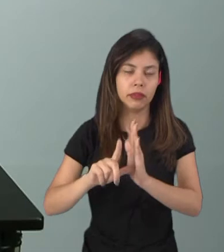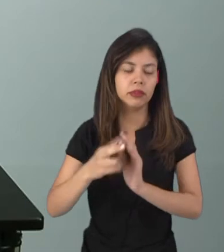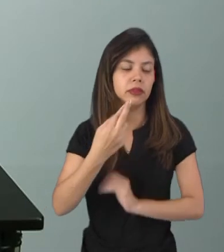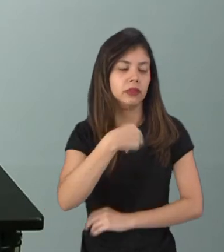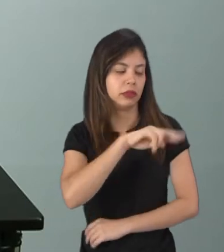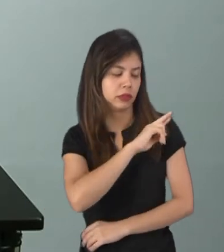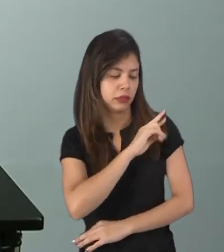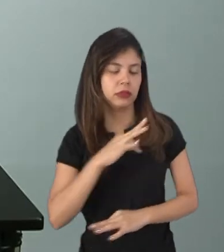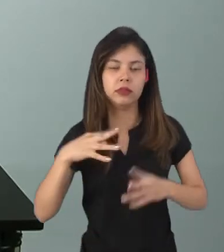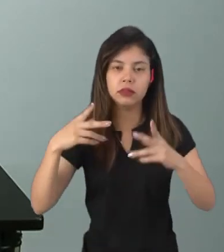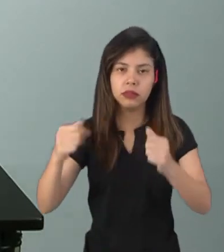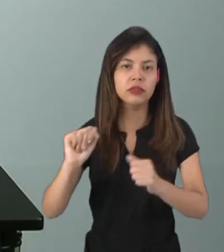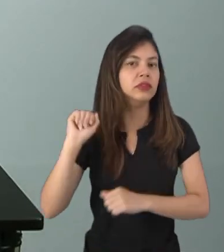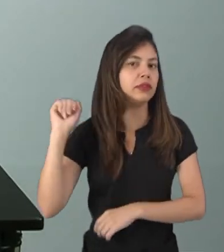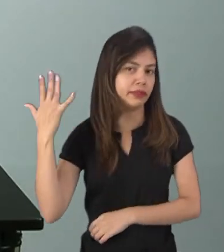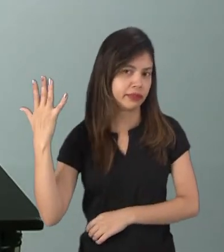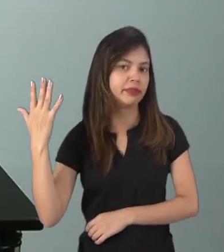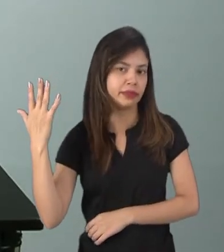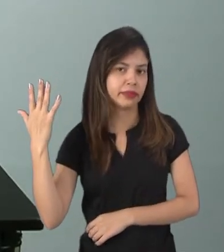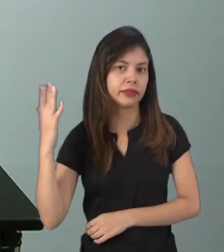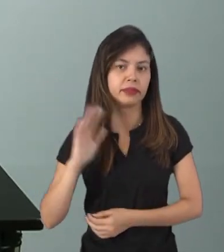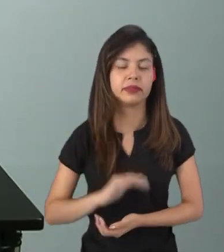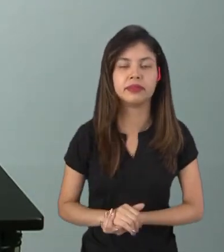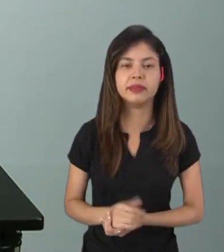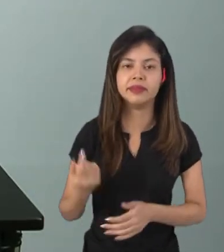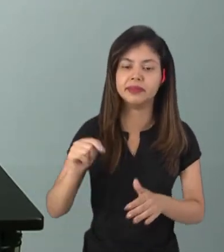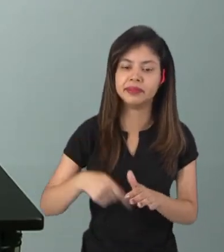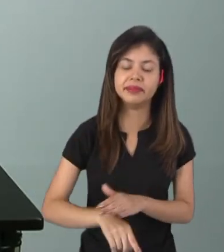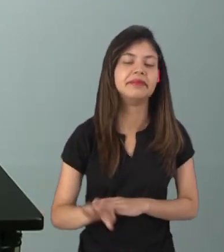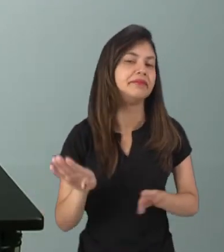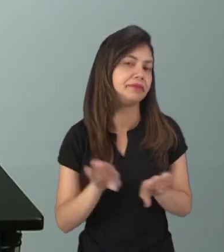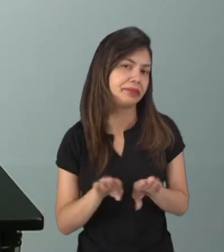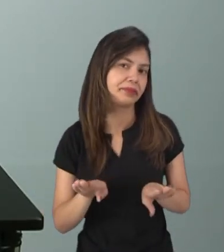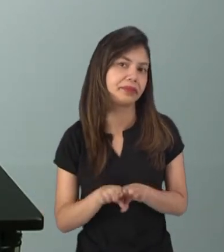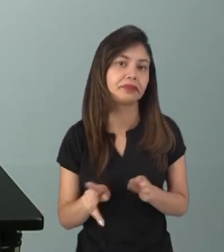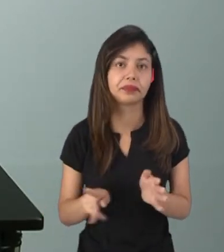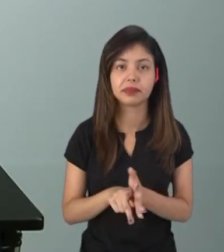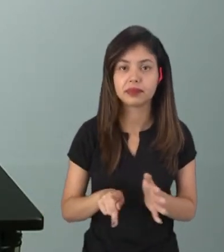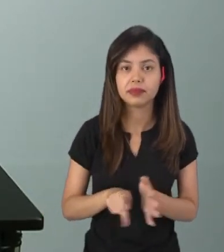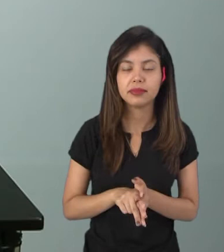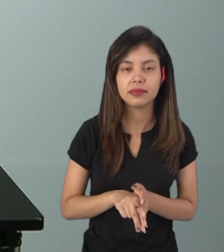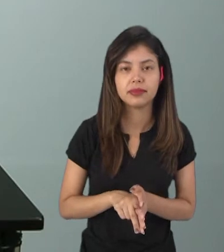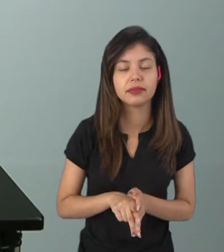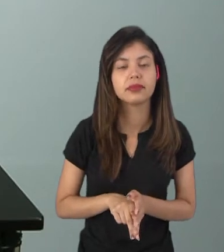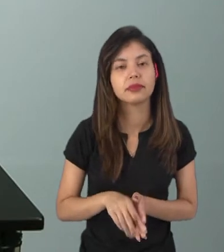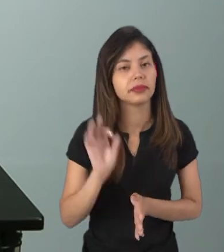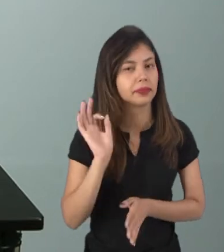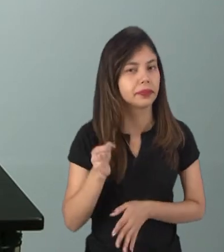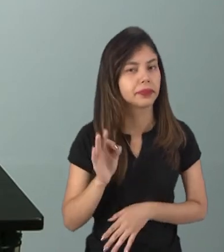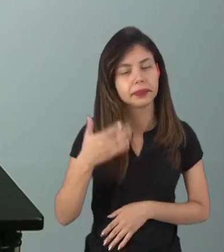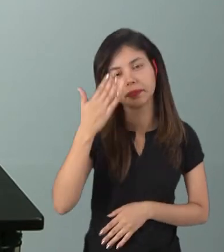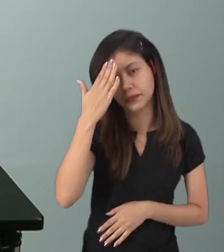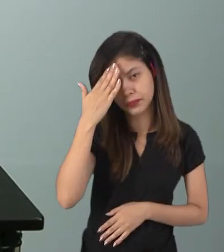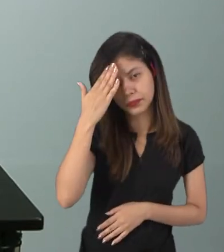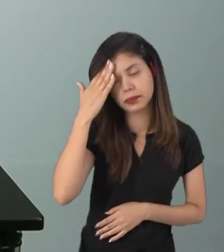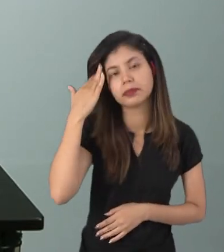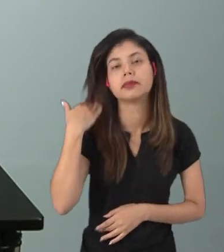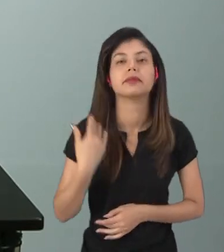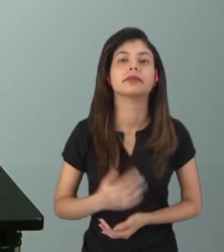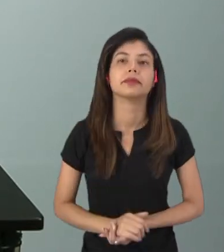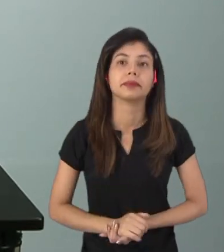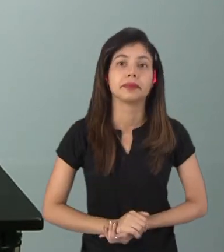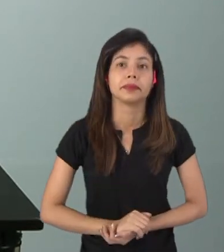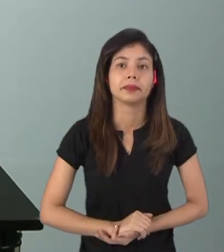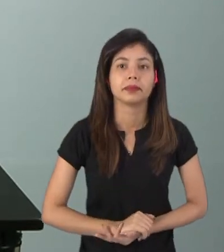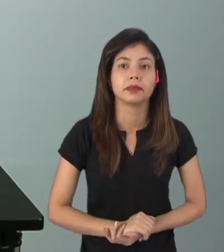que é responsável por tudo que acontecer ali, né, dentro do seu estabelecimento, certinho? Estão compreendendo? Então,